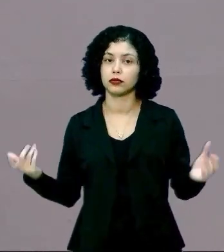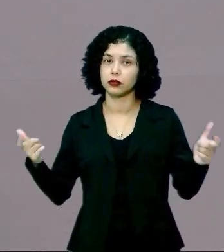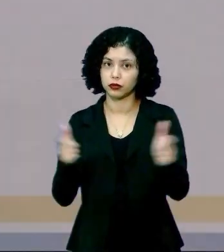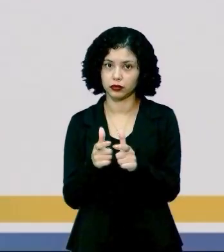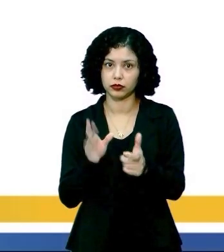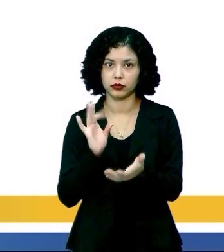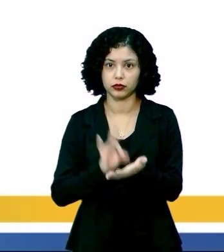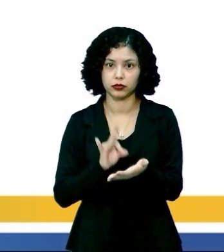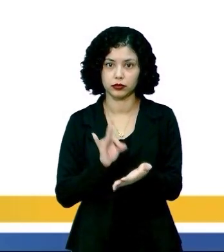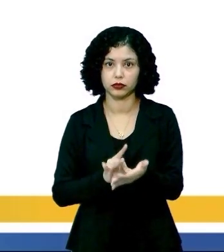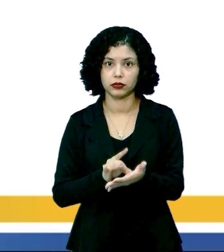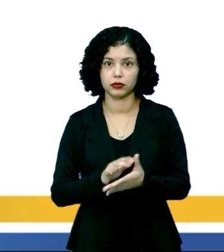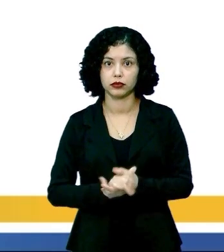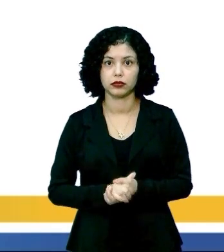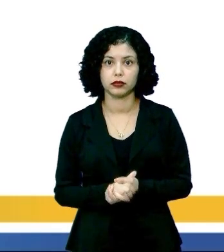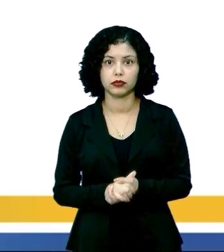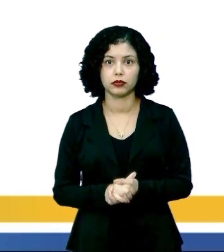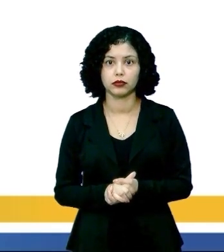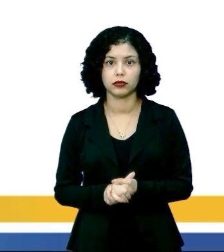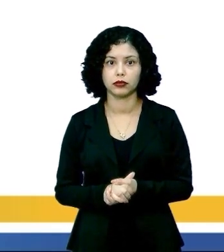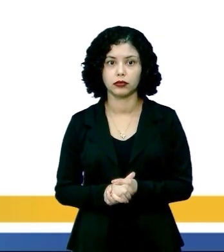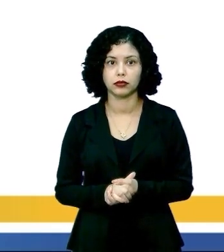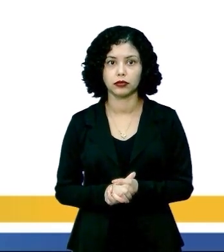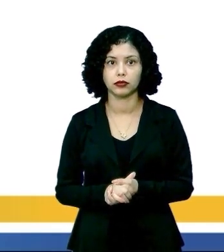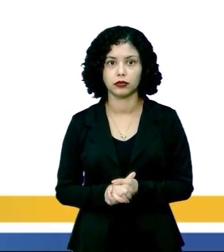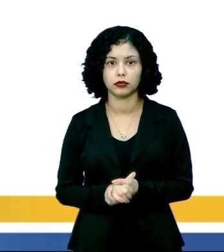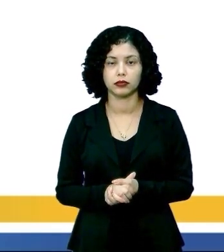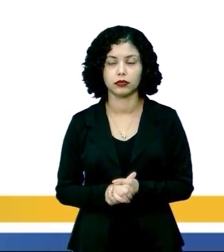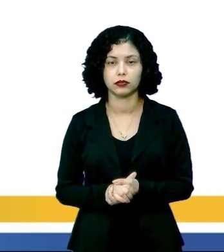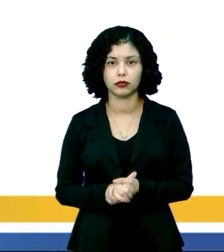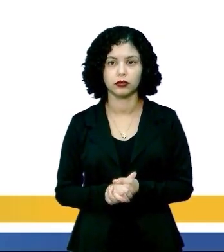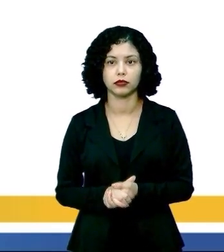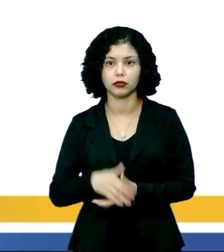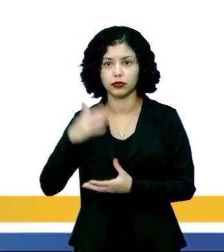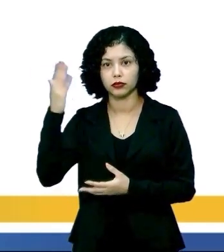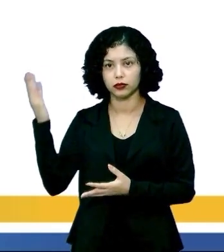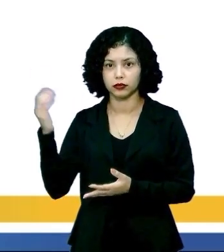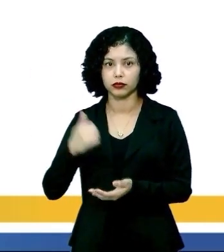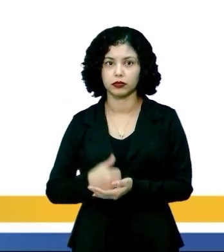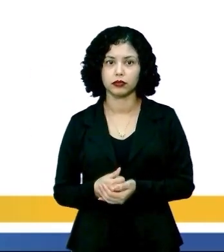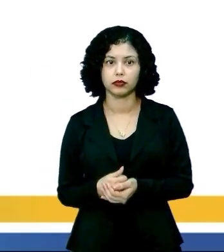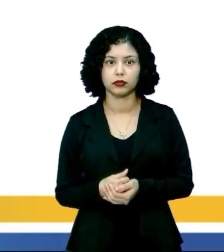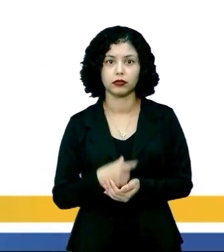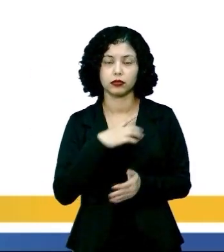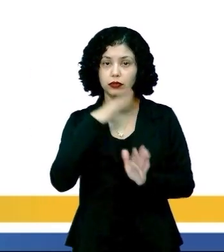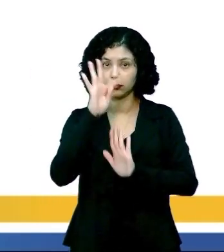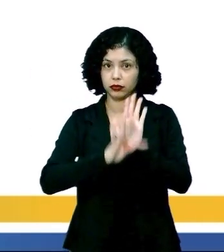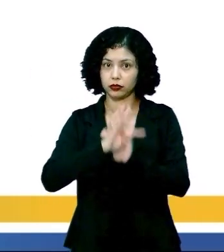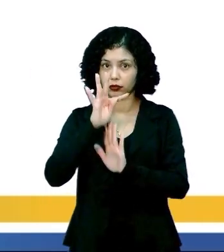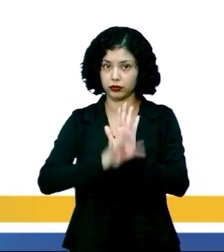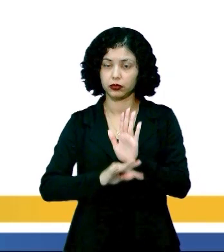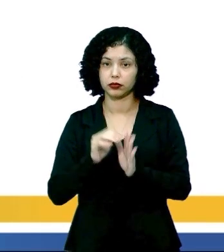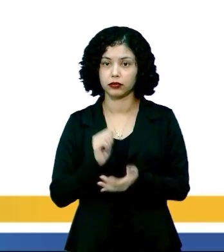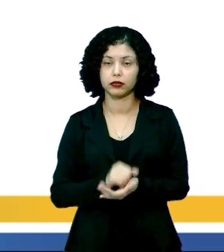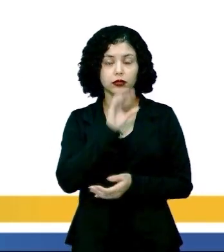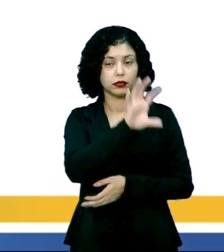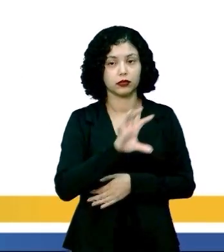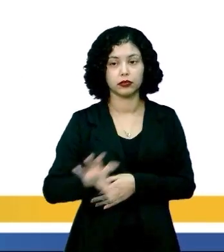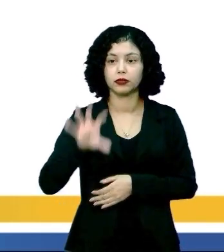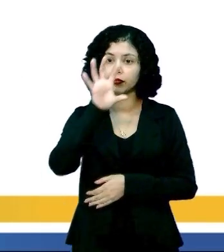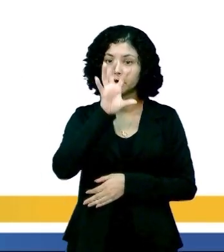reduzida de fato. E aí nós temos aqui a parte do texto que nós tratamos sobre os